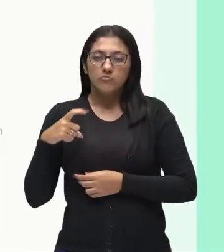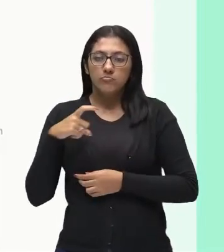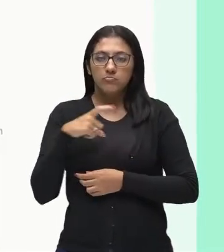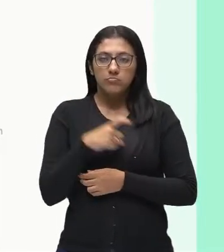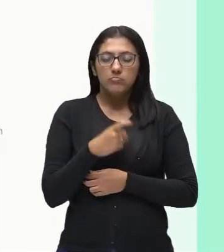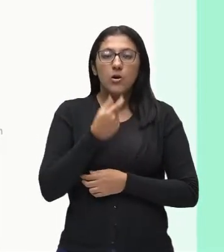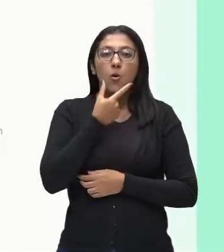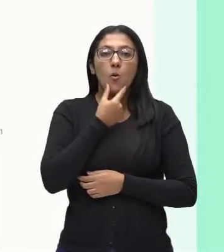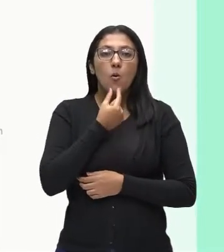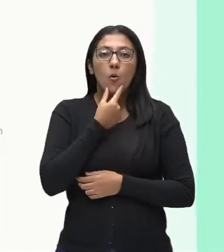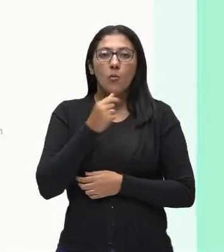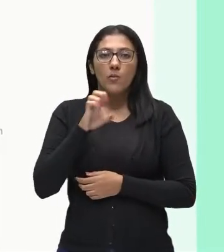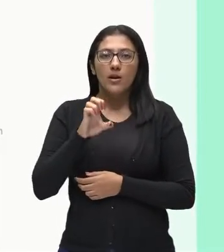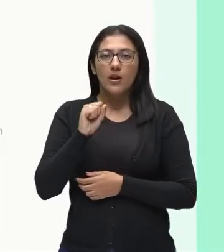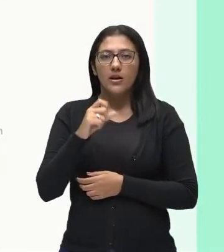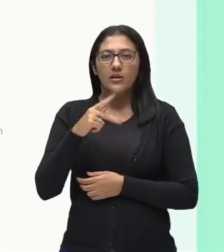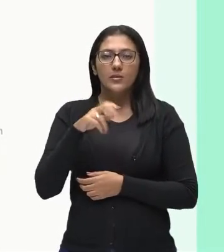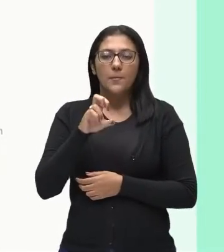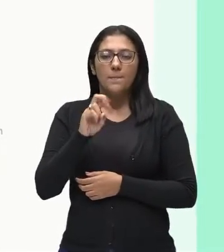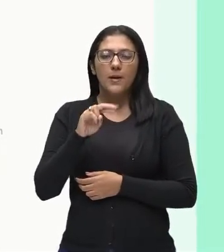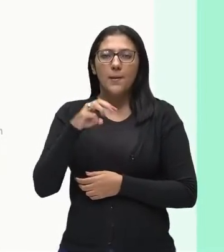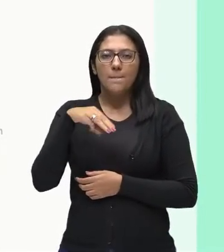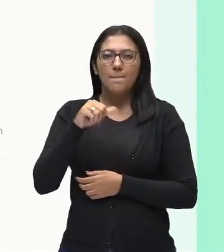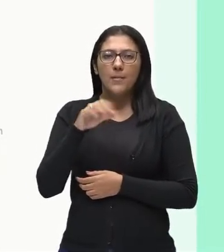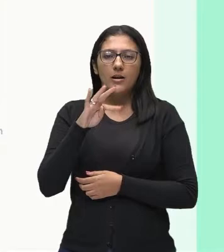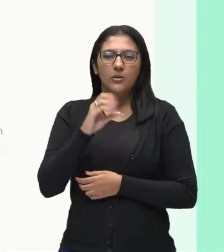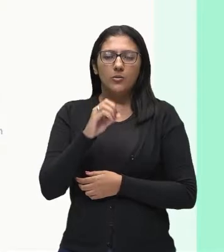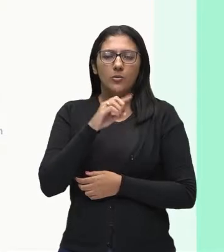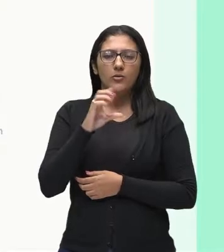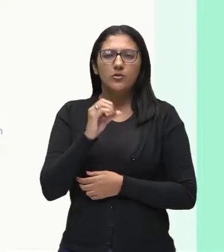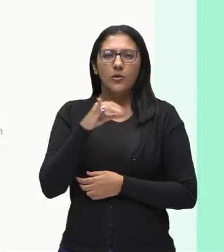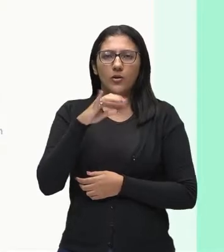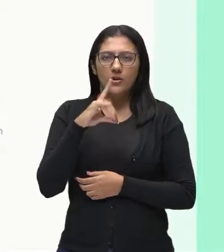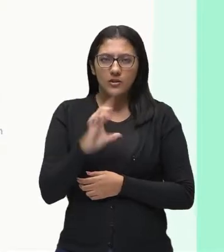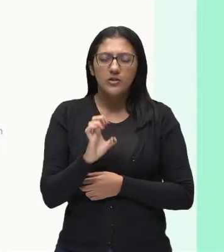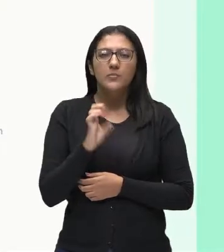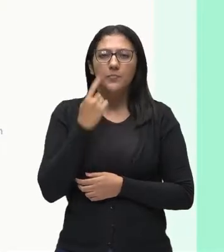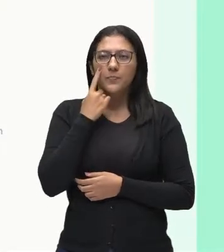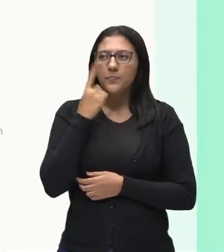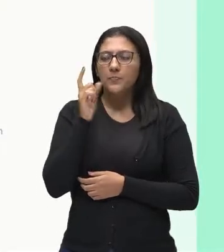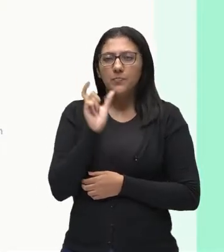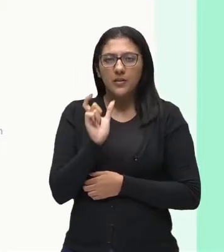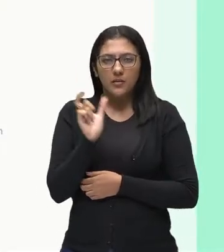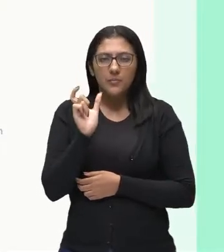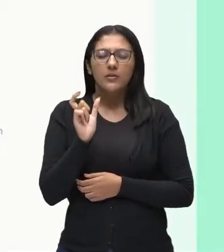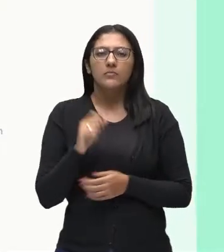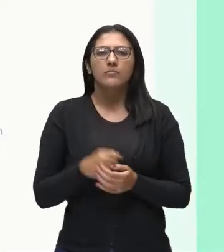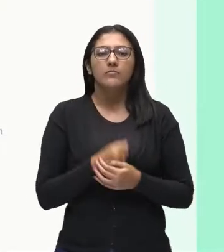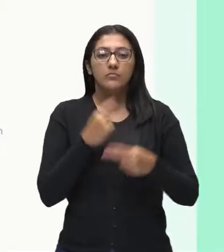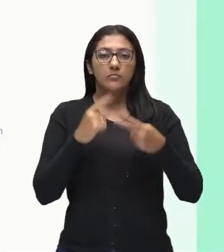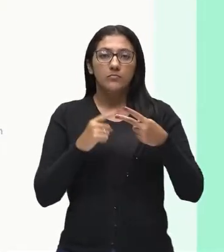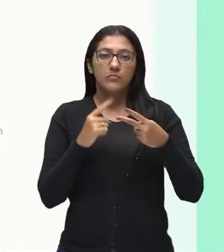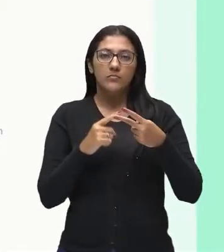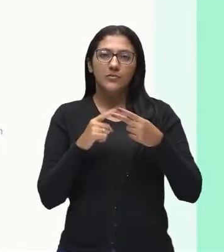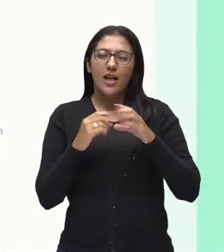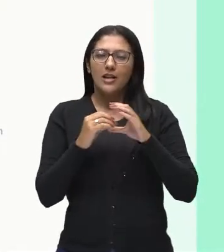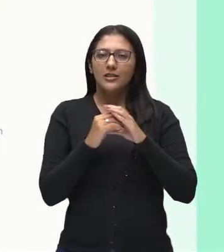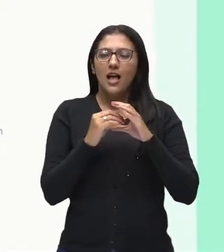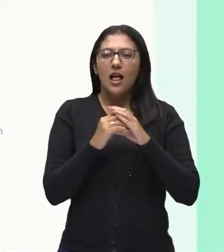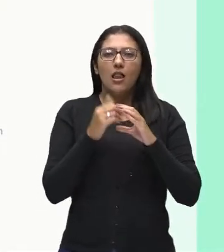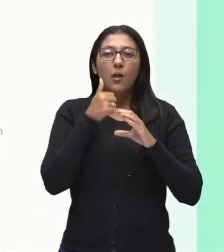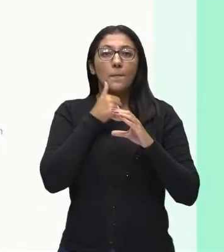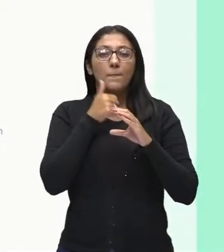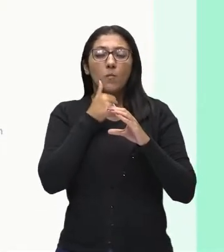são chamadas de espermatozoide. Já as células reprodutivas femininas, né, ou